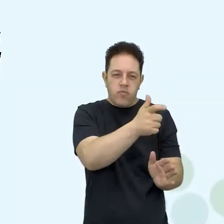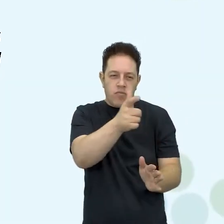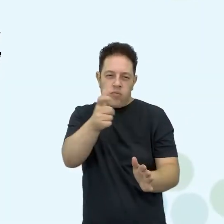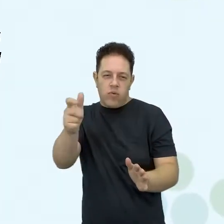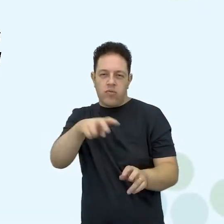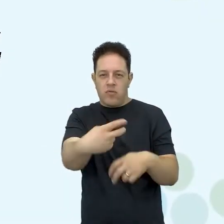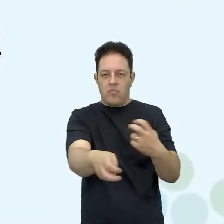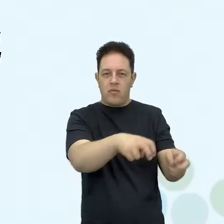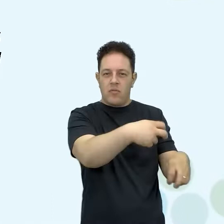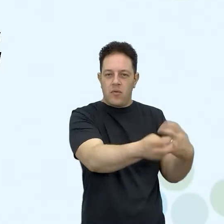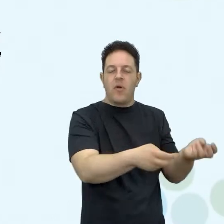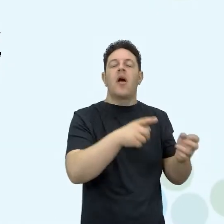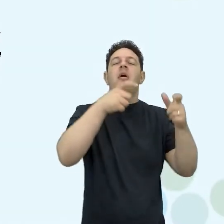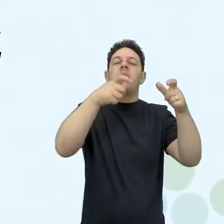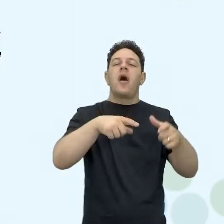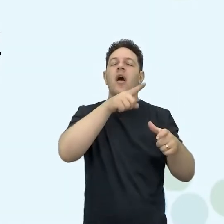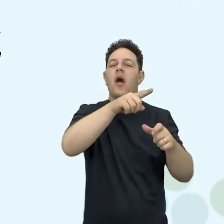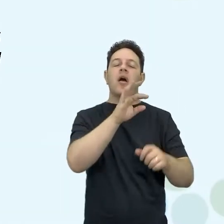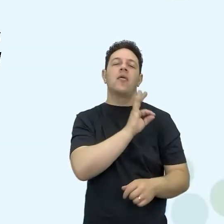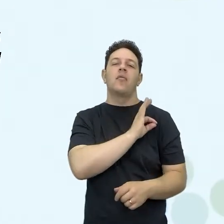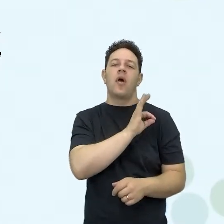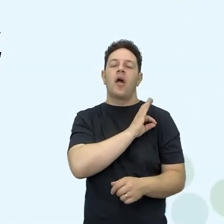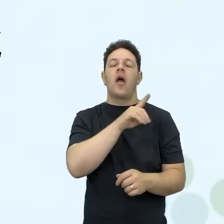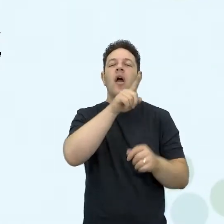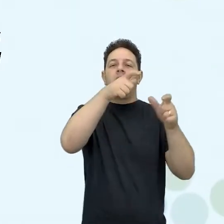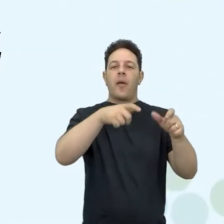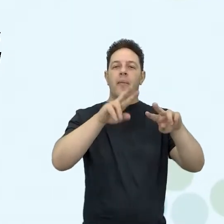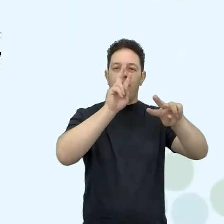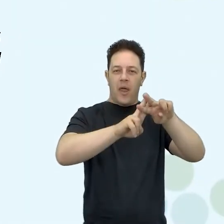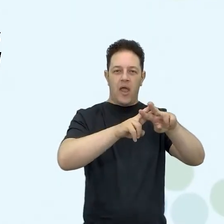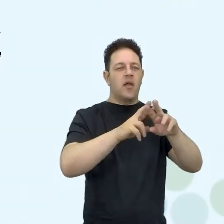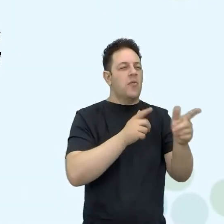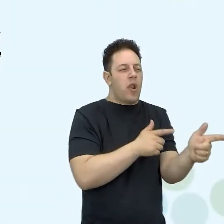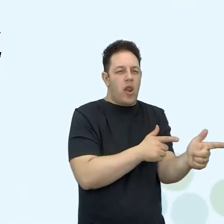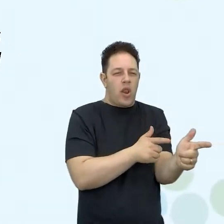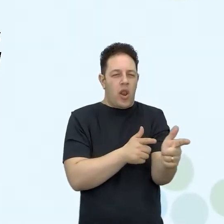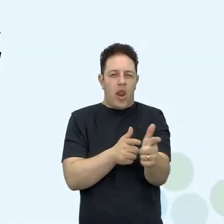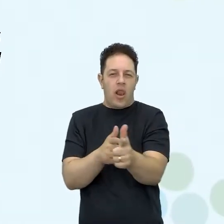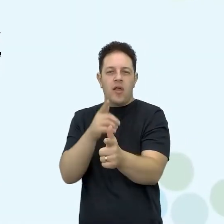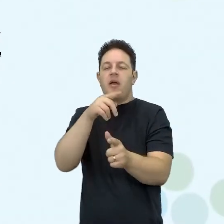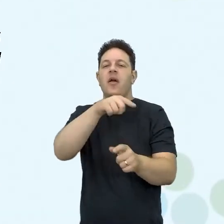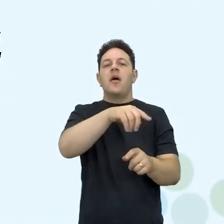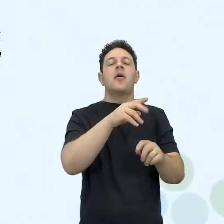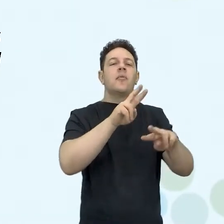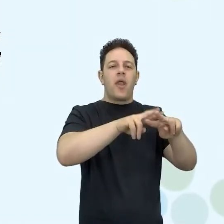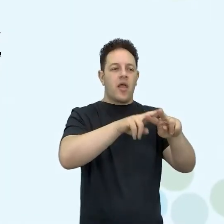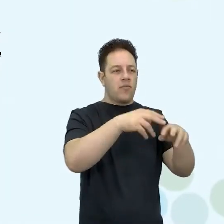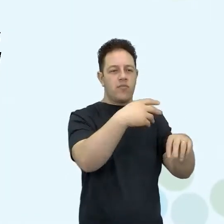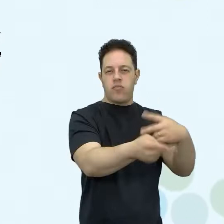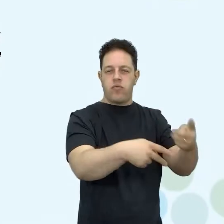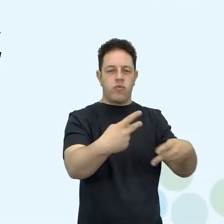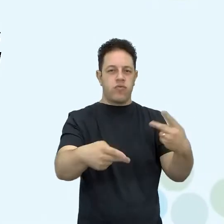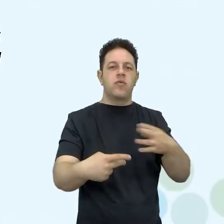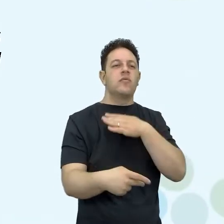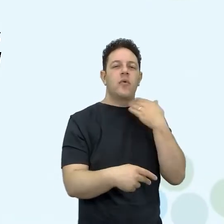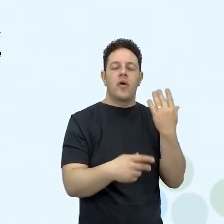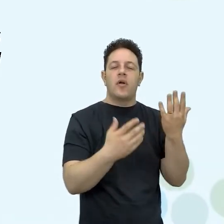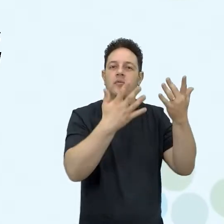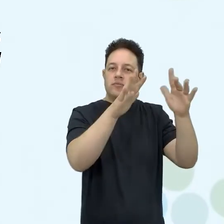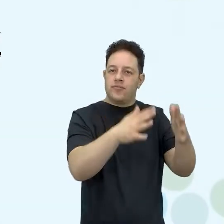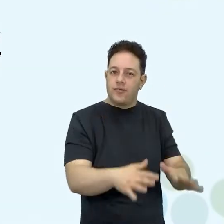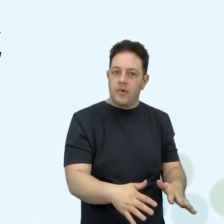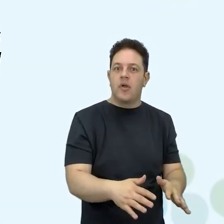teve o massacre do Carandiru, né, teve uma série de eventos assim que lançaram luz sobre a ocorrência